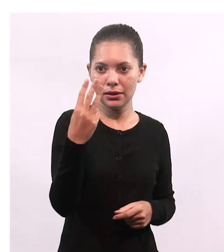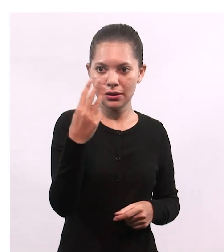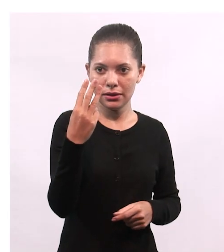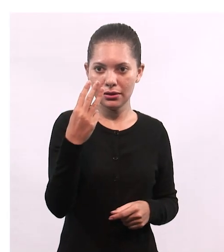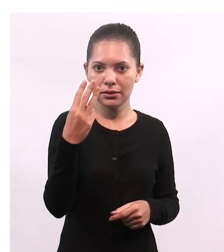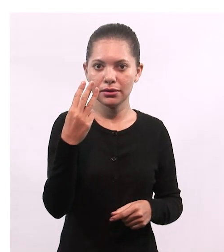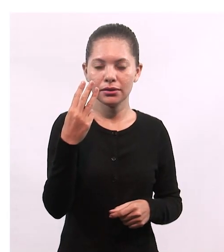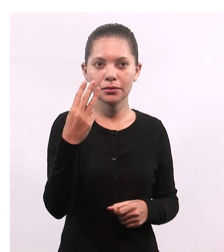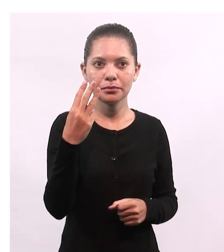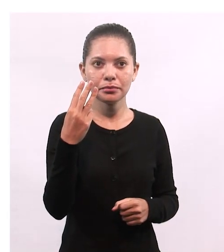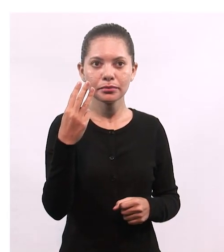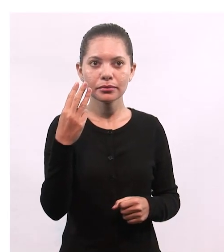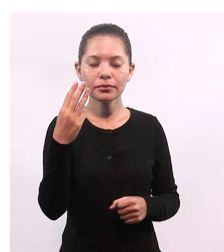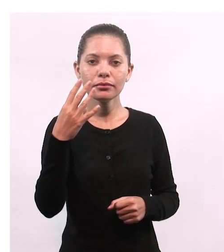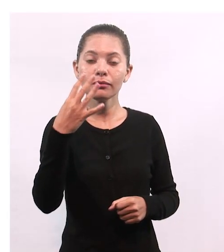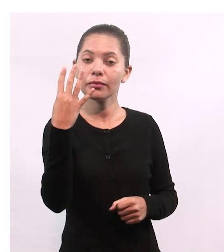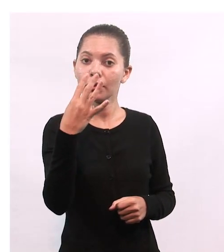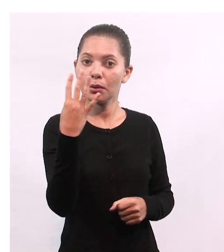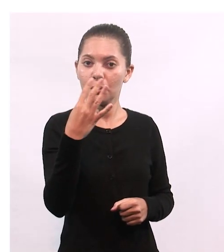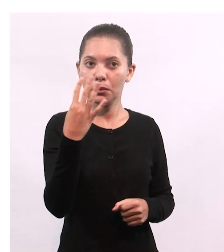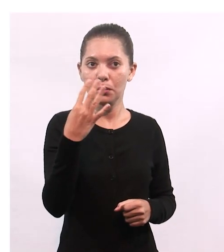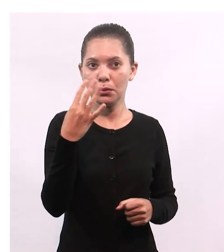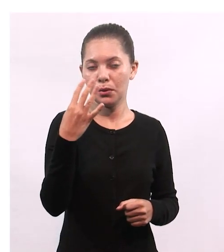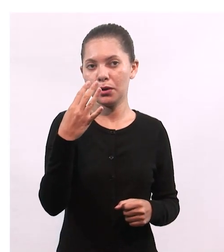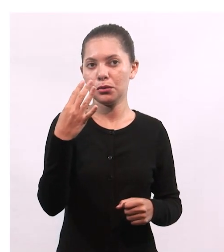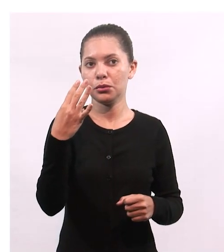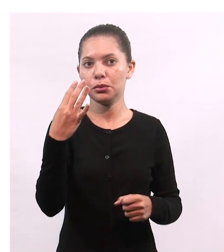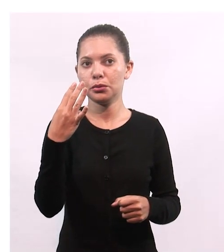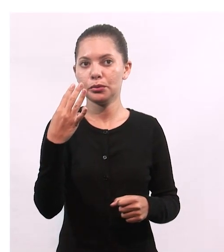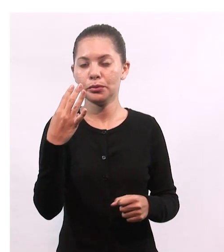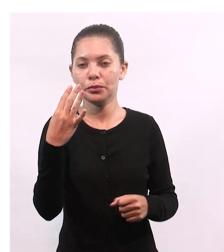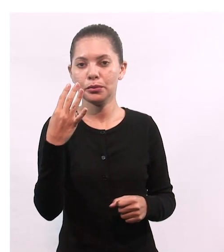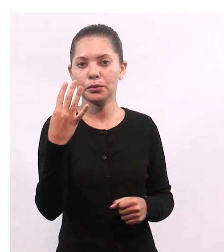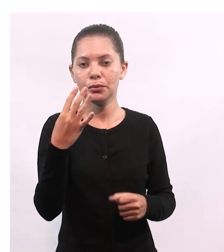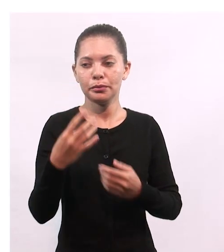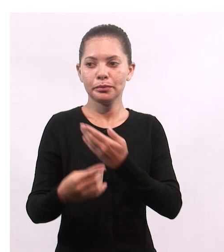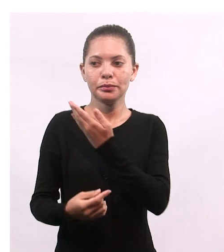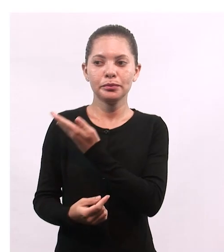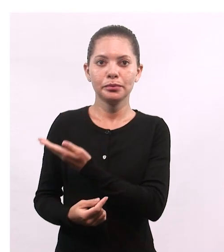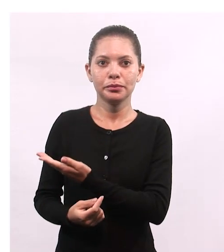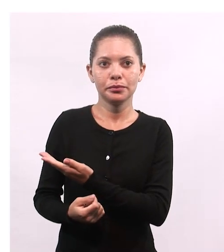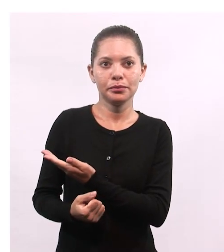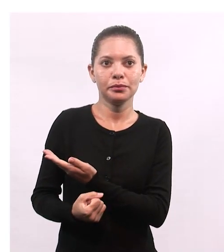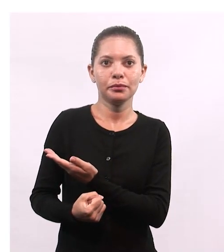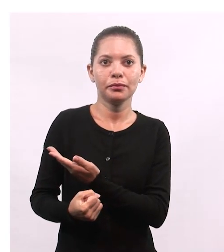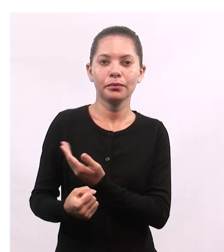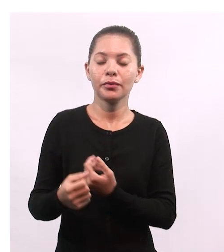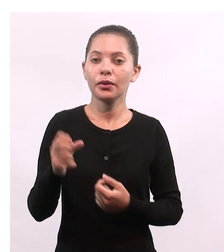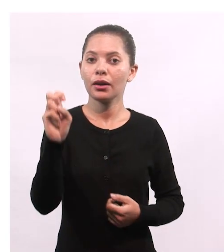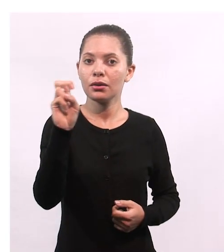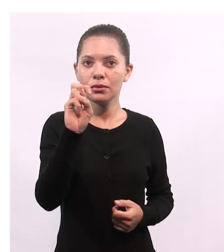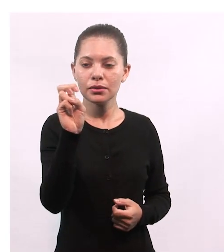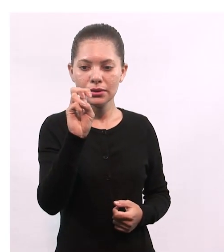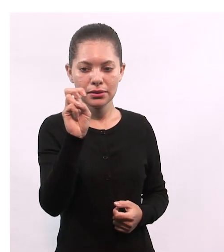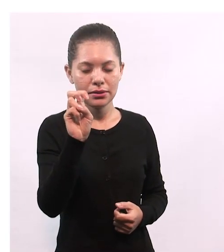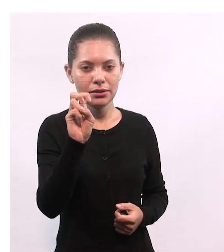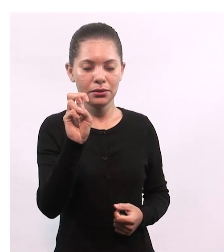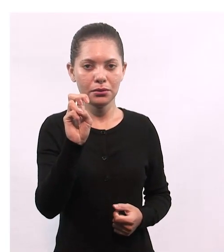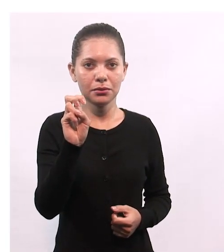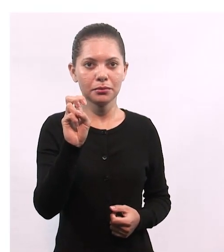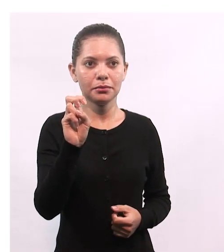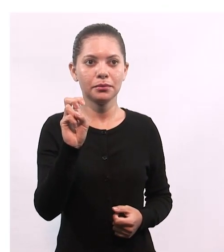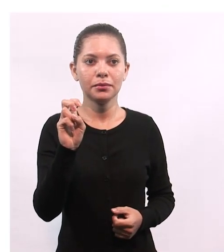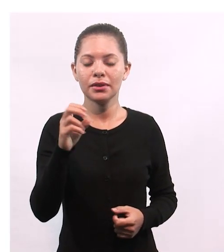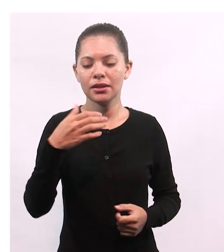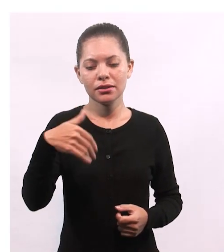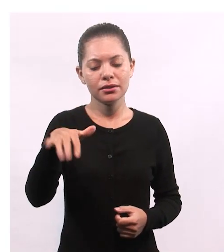por três lados, quadrângulos ou quadriláteros, formado por quatro lados, o pentágono,